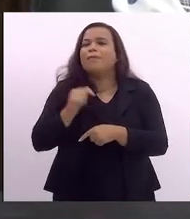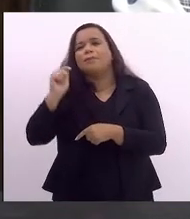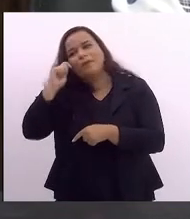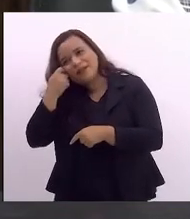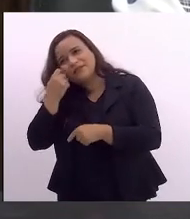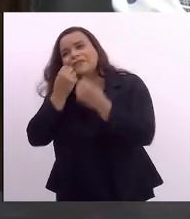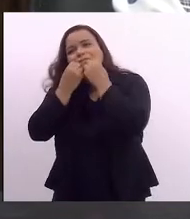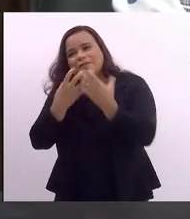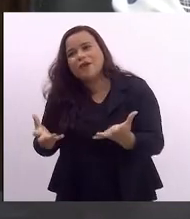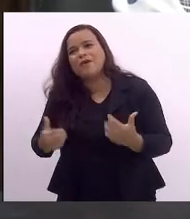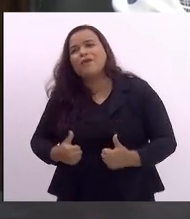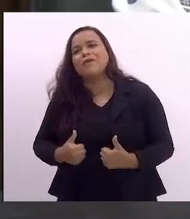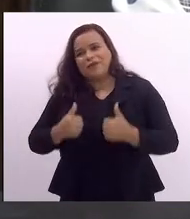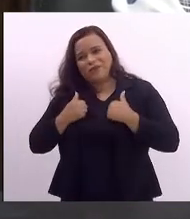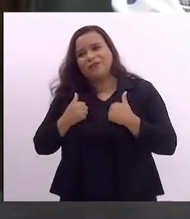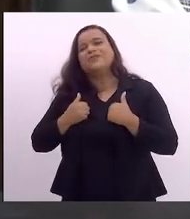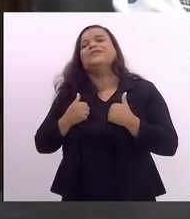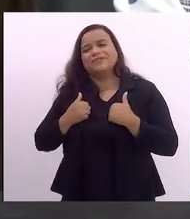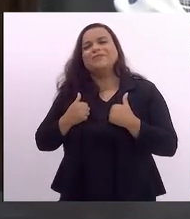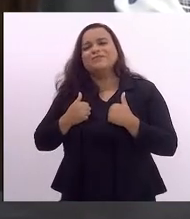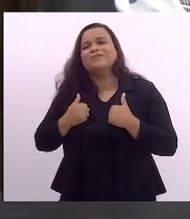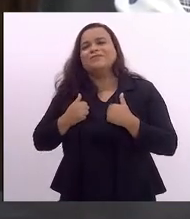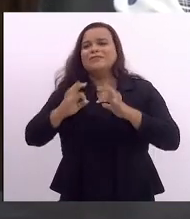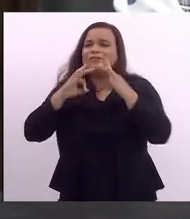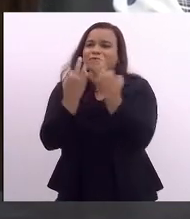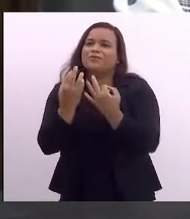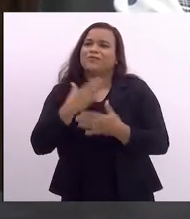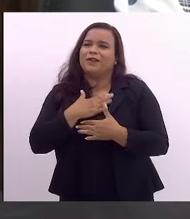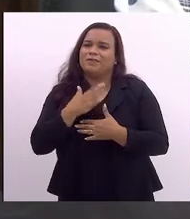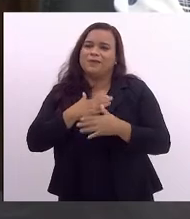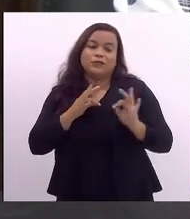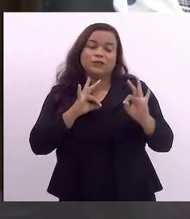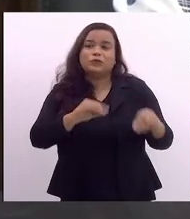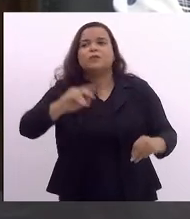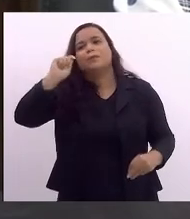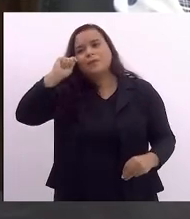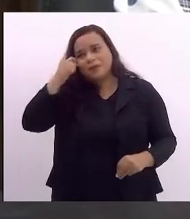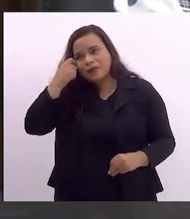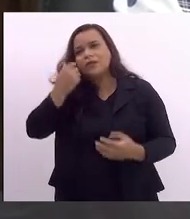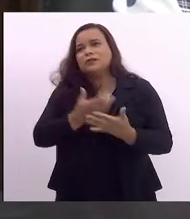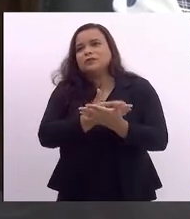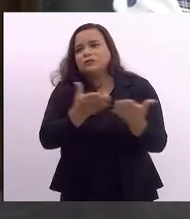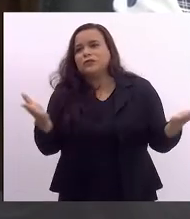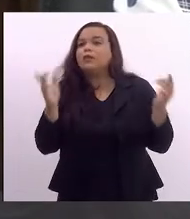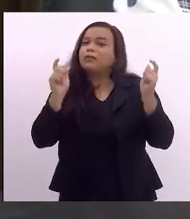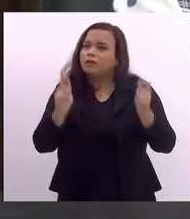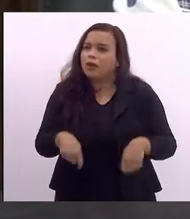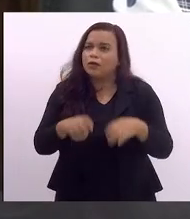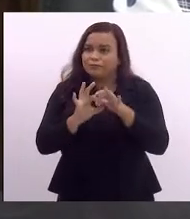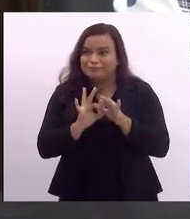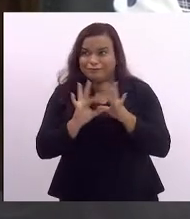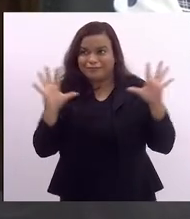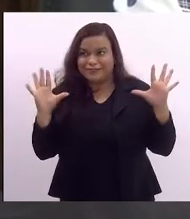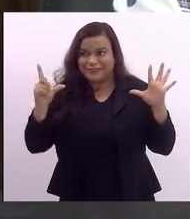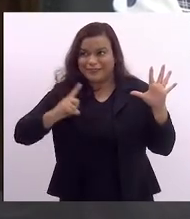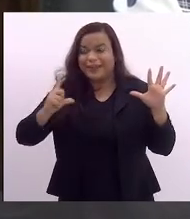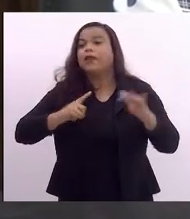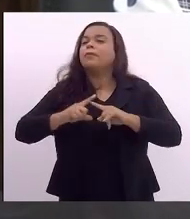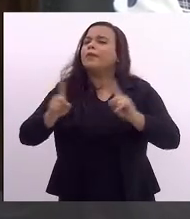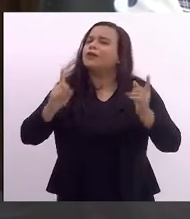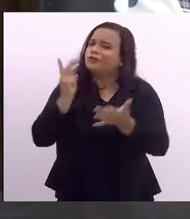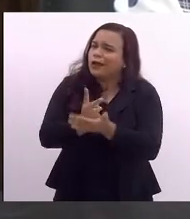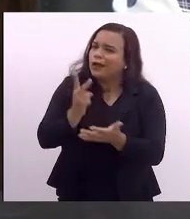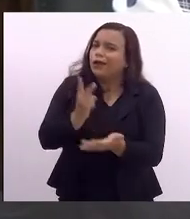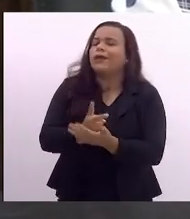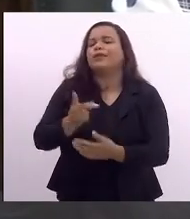bom, né? Orgulhosamente posso dizer que toda a minha família é uma família preta que pode gozar de liberdade, mas que também sempre teve e